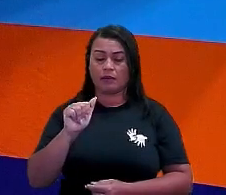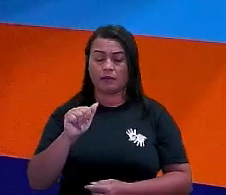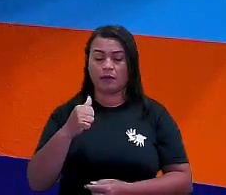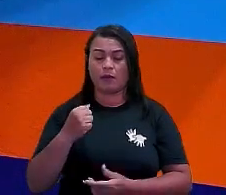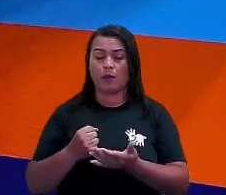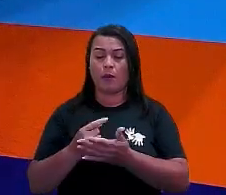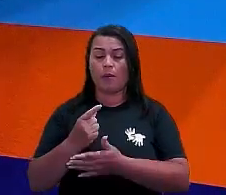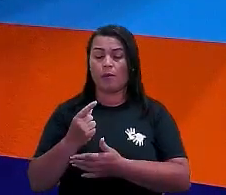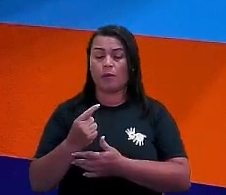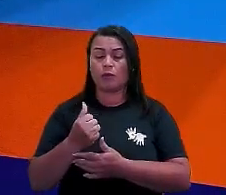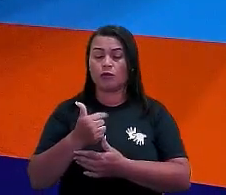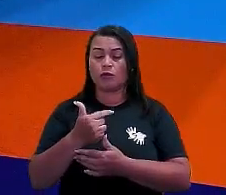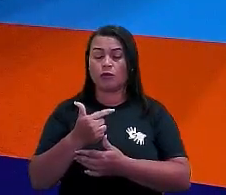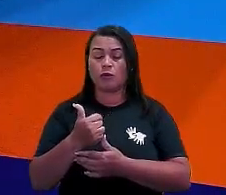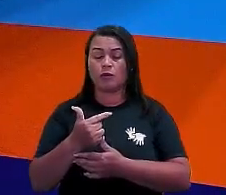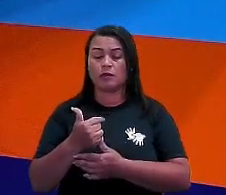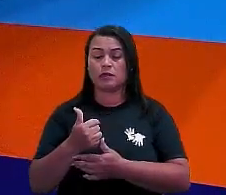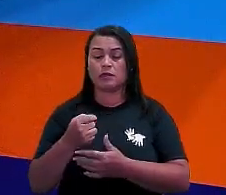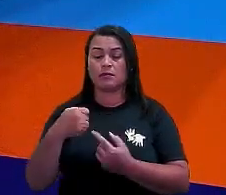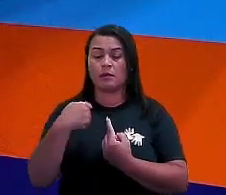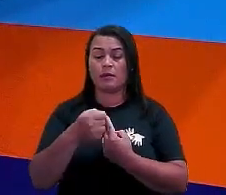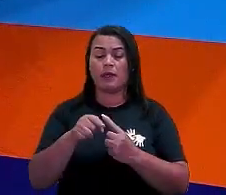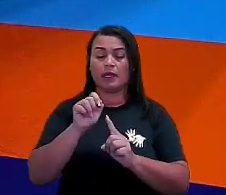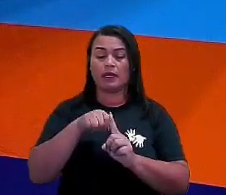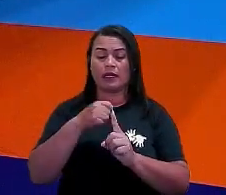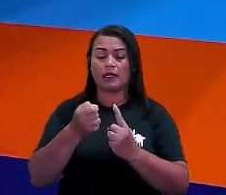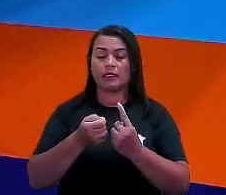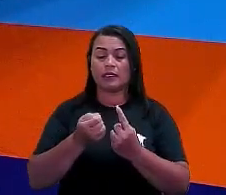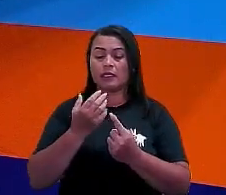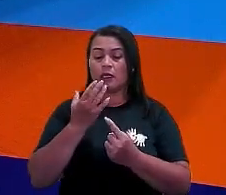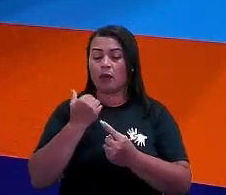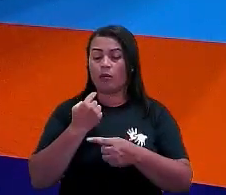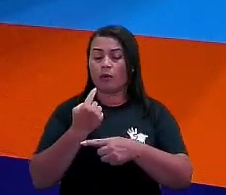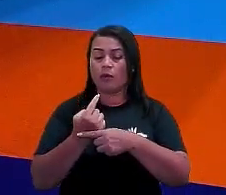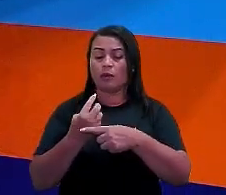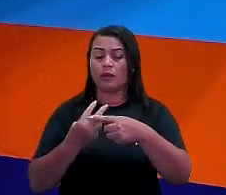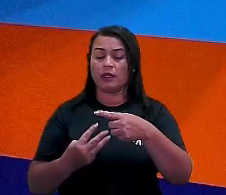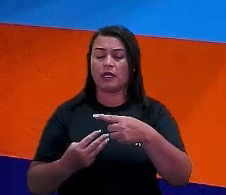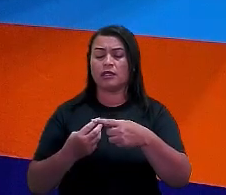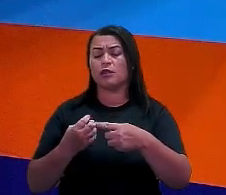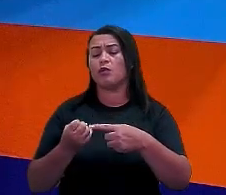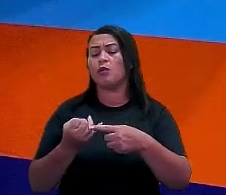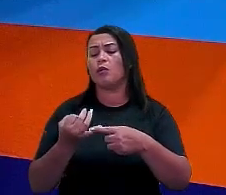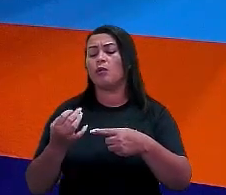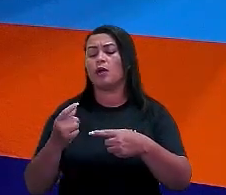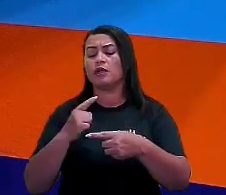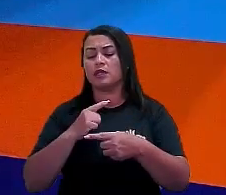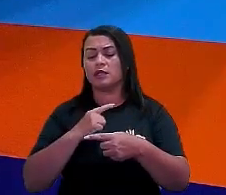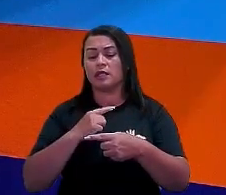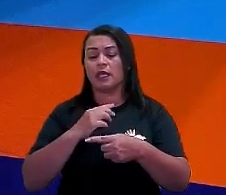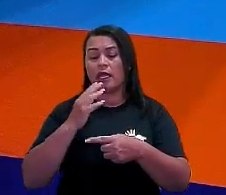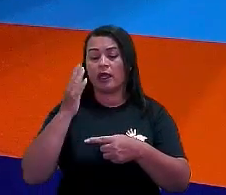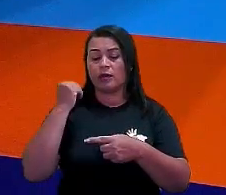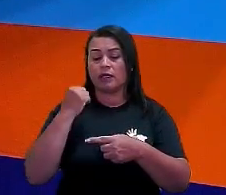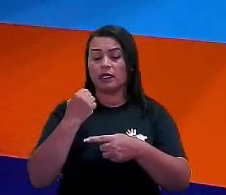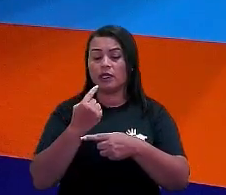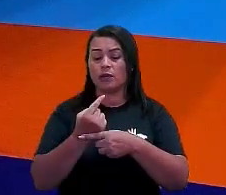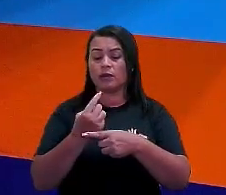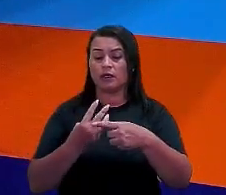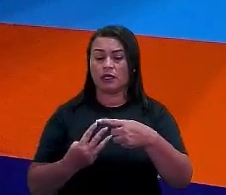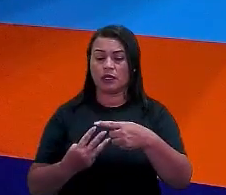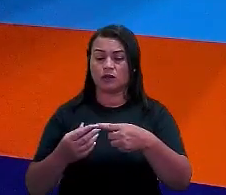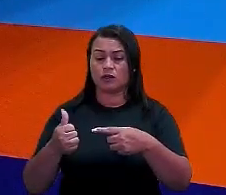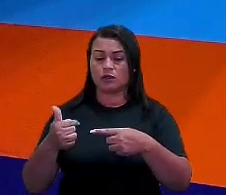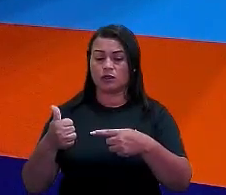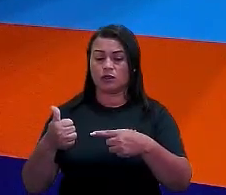e consumiu 1/3. Quer saber quantas sobraram? Eu sei que 1/3 de 12 é